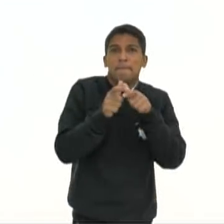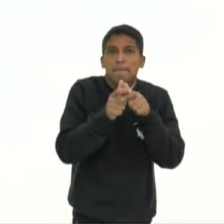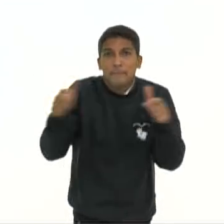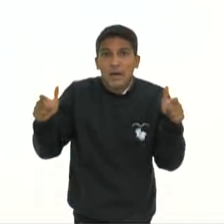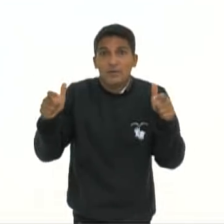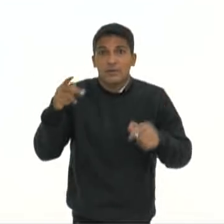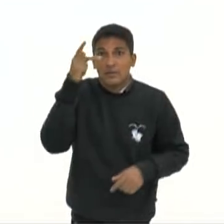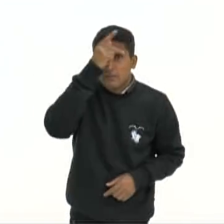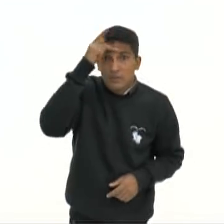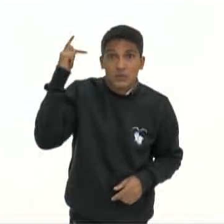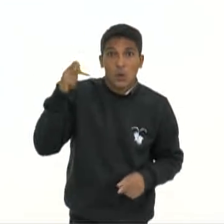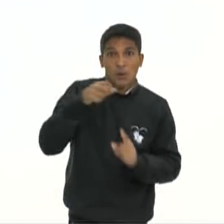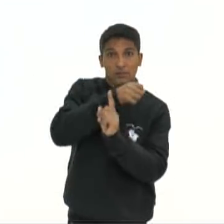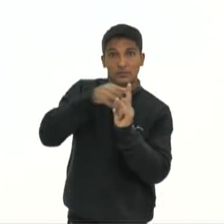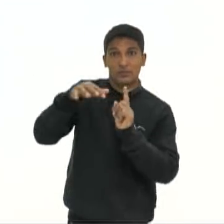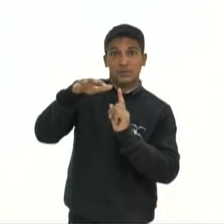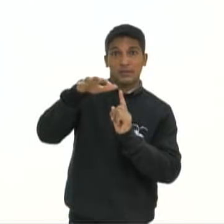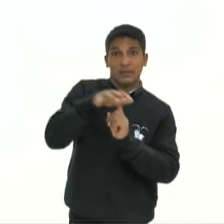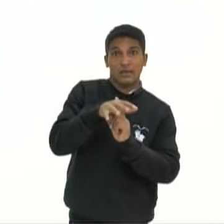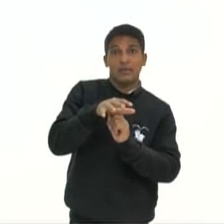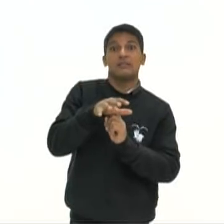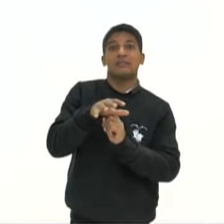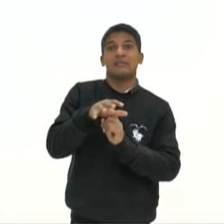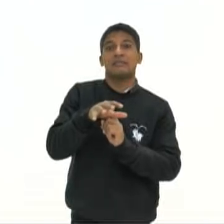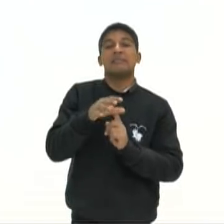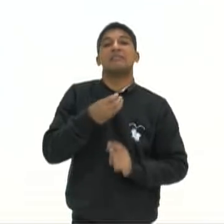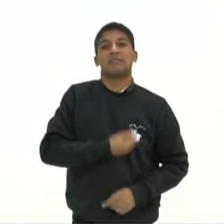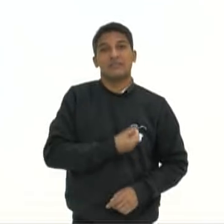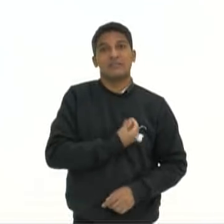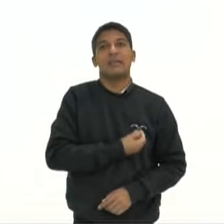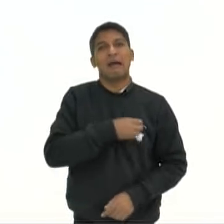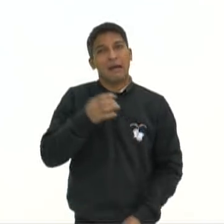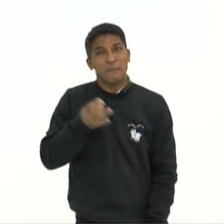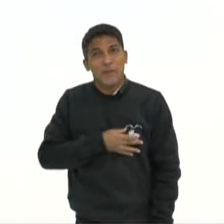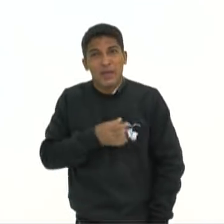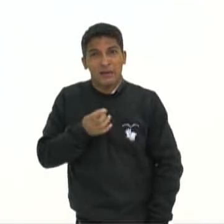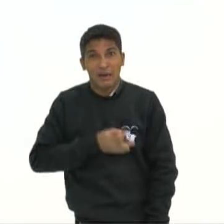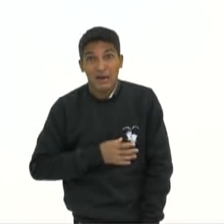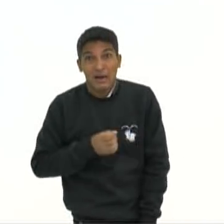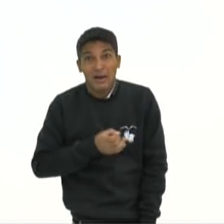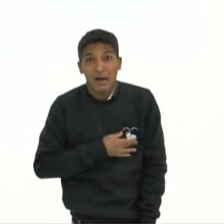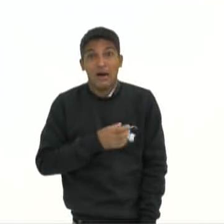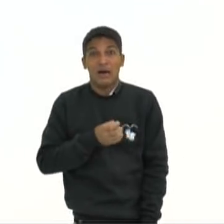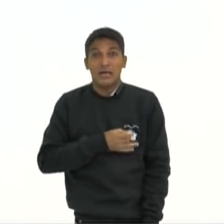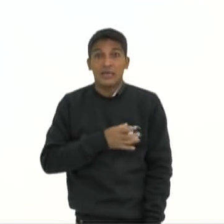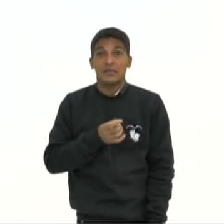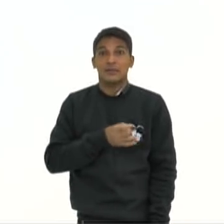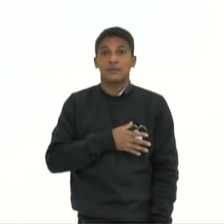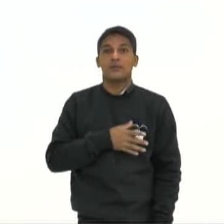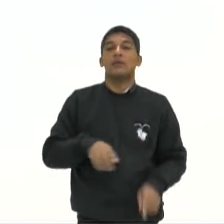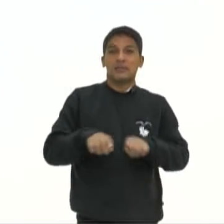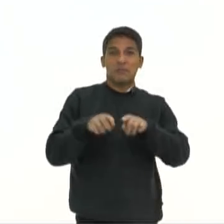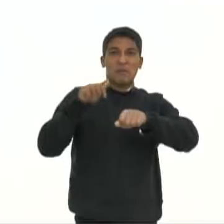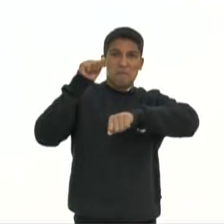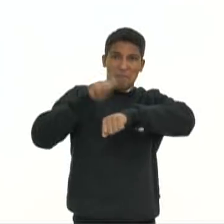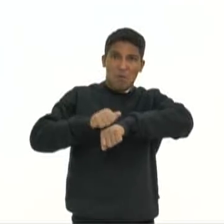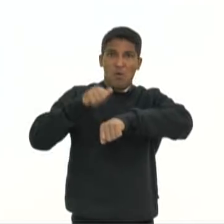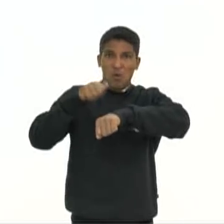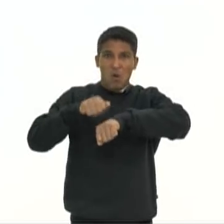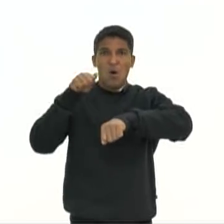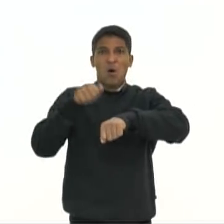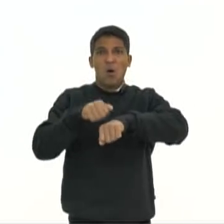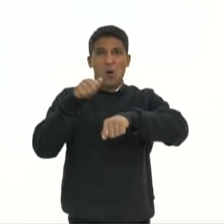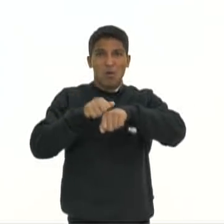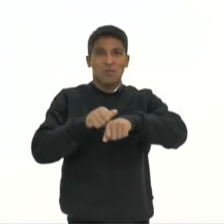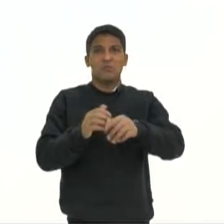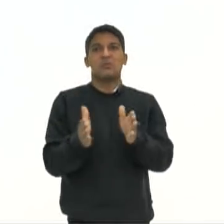que seria para nós uma extrema pobreza. A produtividade da terra era ridiculamente fraca.